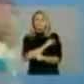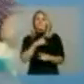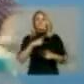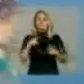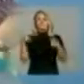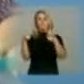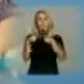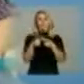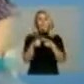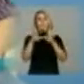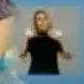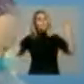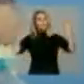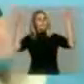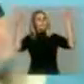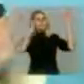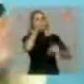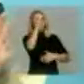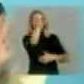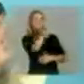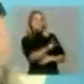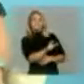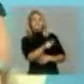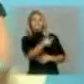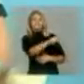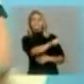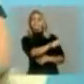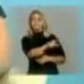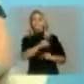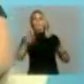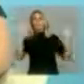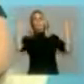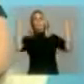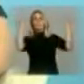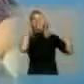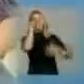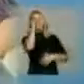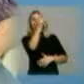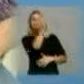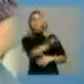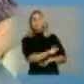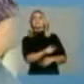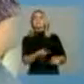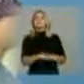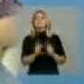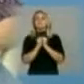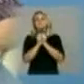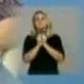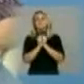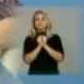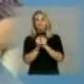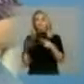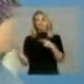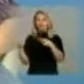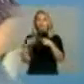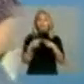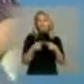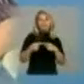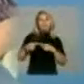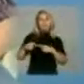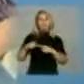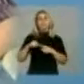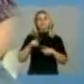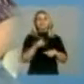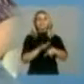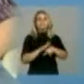parte que seria em homenagem a ela, né? Não, o museu. O museu. Eu acho que isso dela. Aí, assim, ligado a Ancenias, eu acho que isso